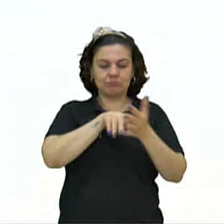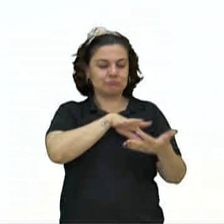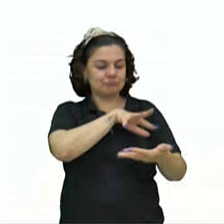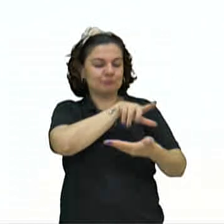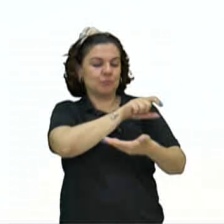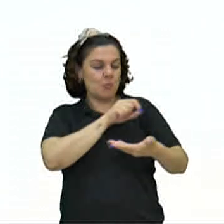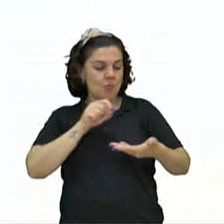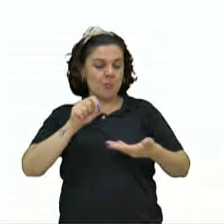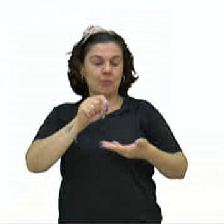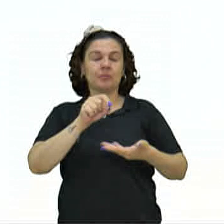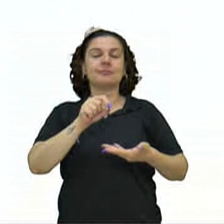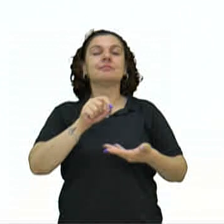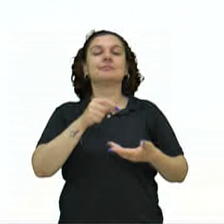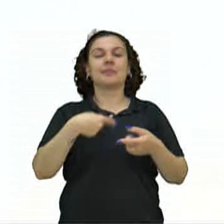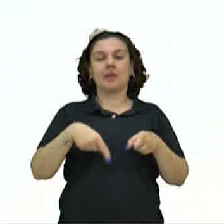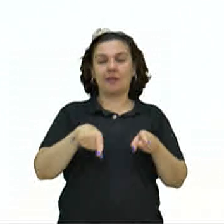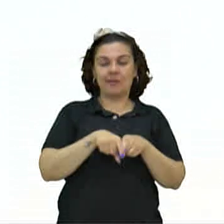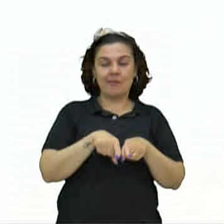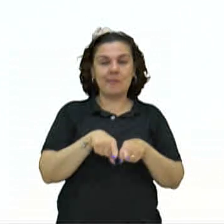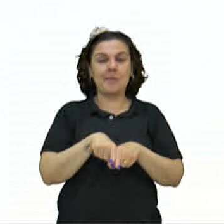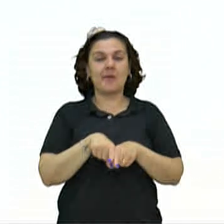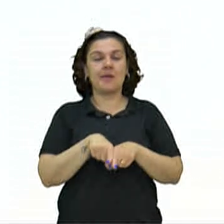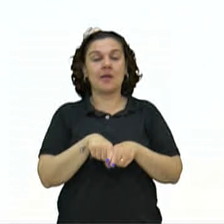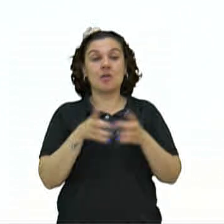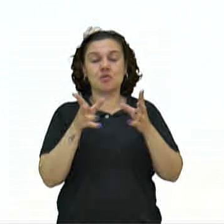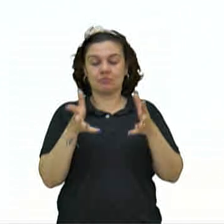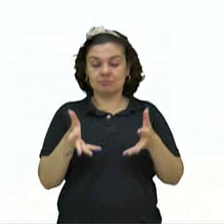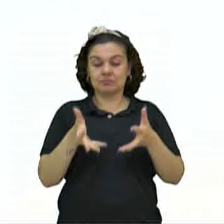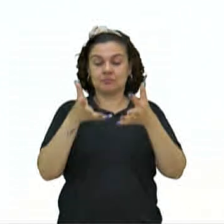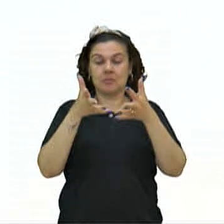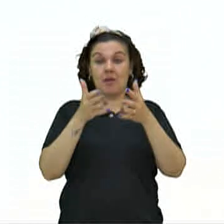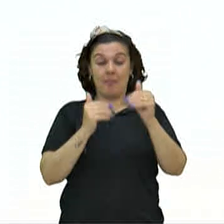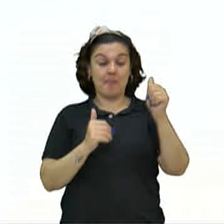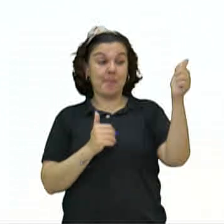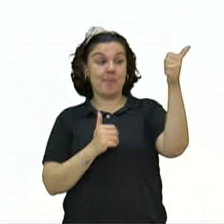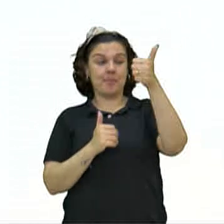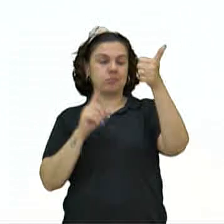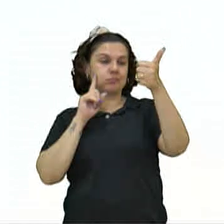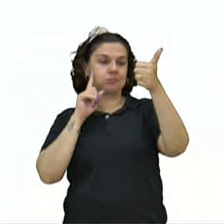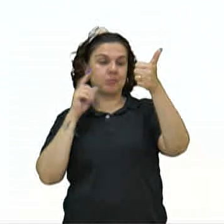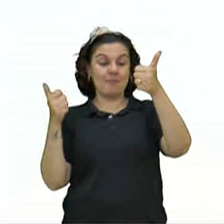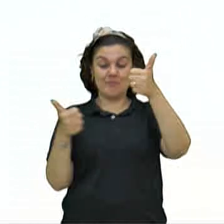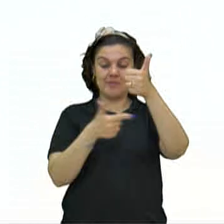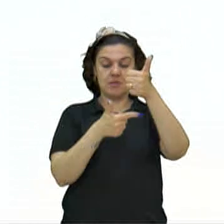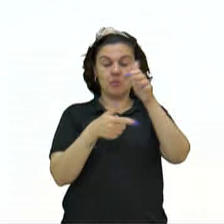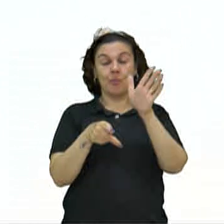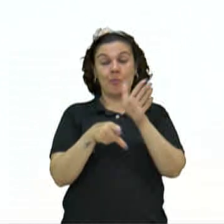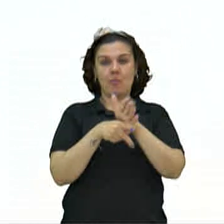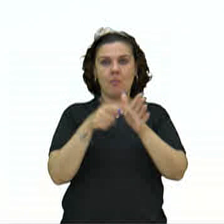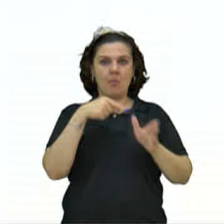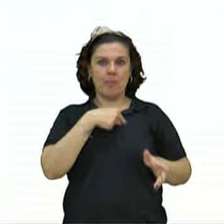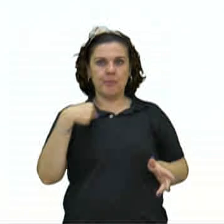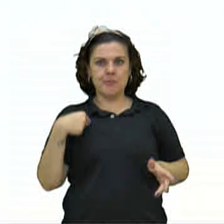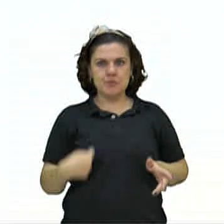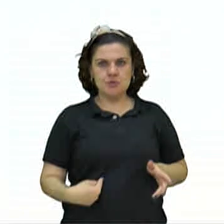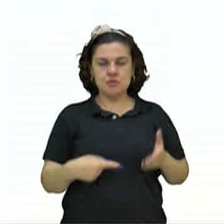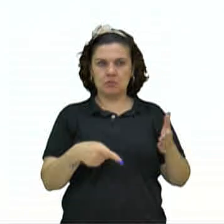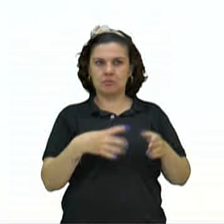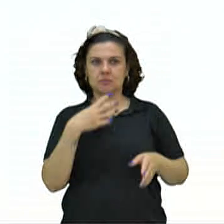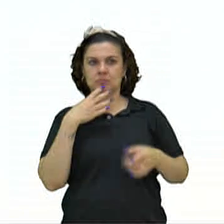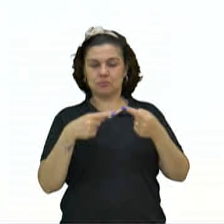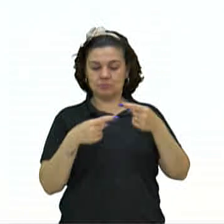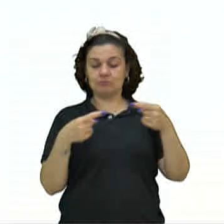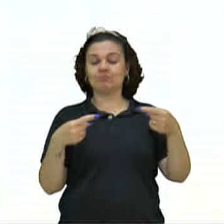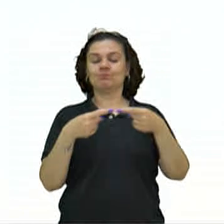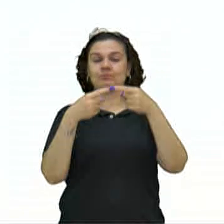global e somente atrás dos Estados Unidos. Esse desempenho coincidiu com